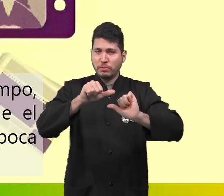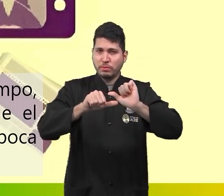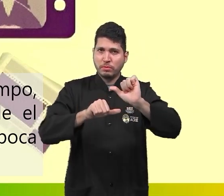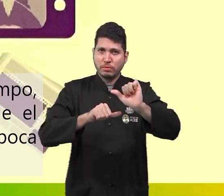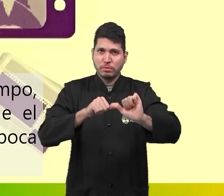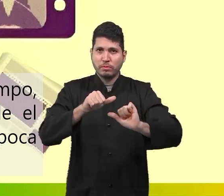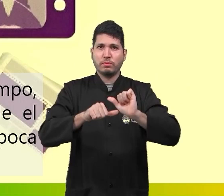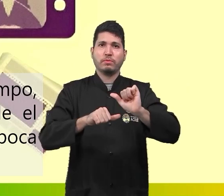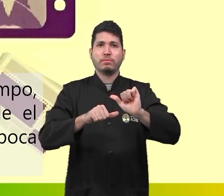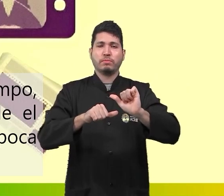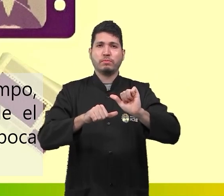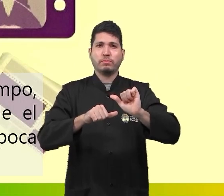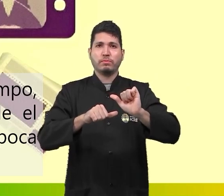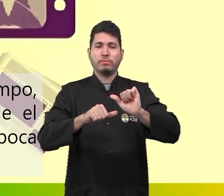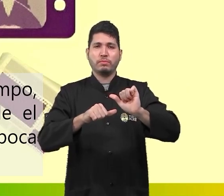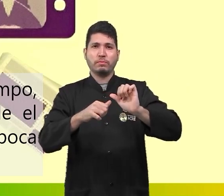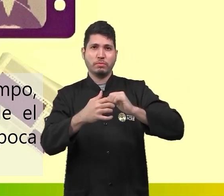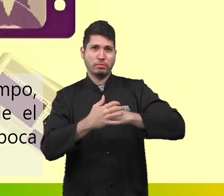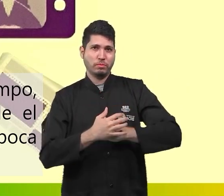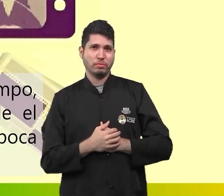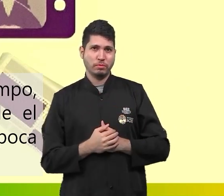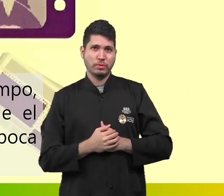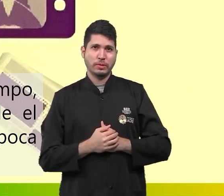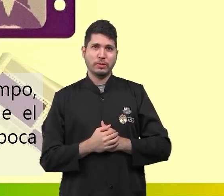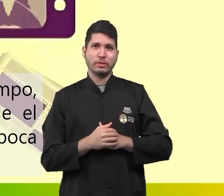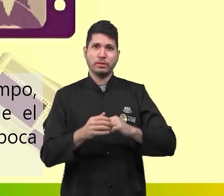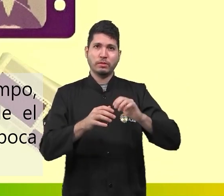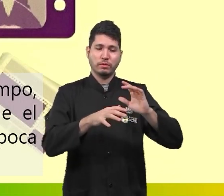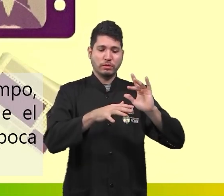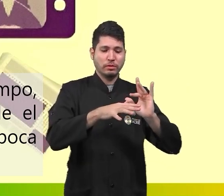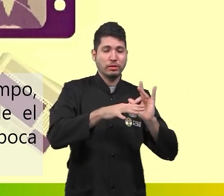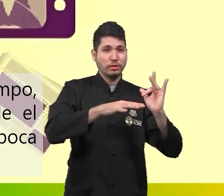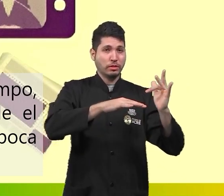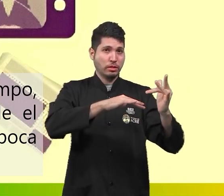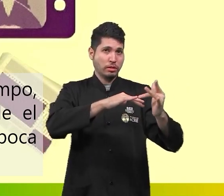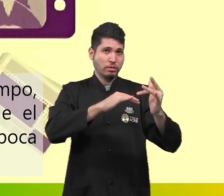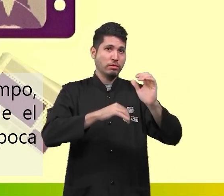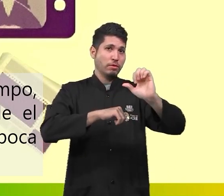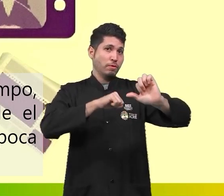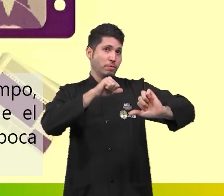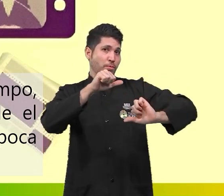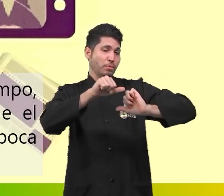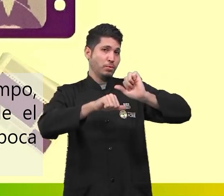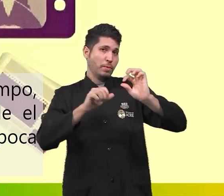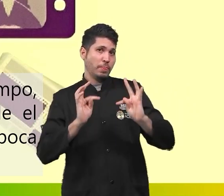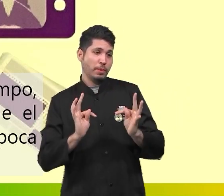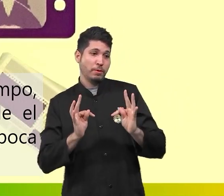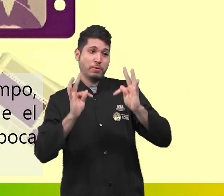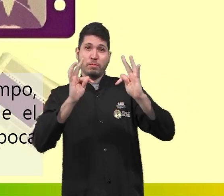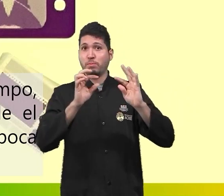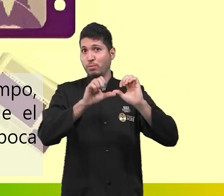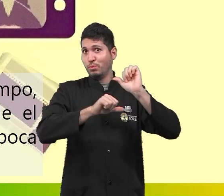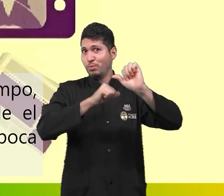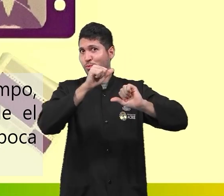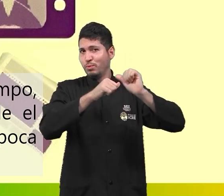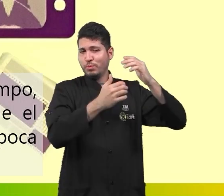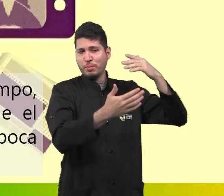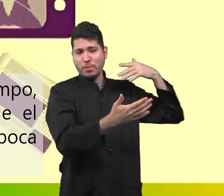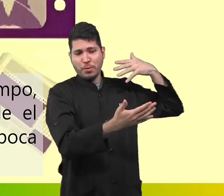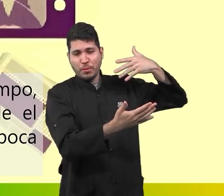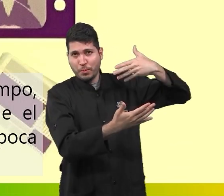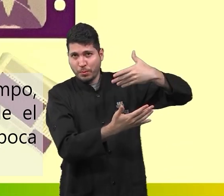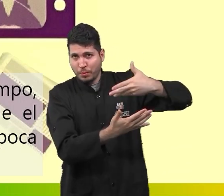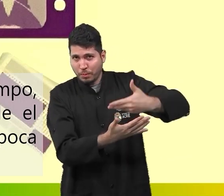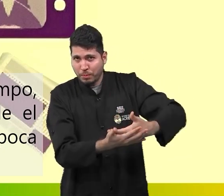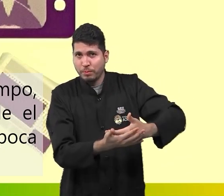que han evolucionado. Os cambios sociais, que são as mudanças sociais, e tecnológicas, que é a principal mudança